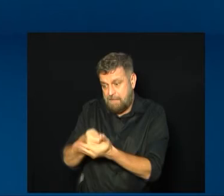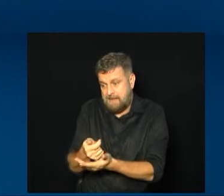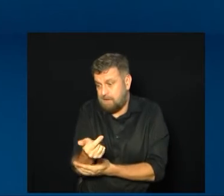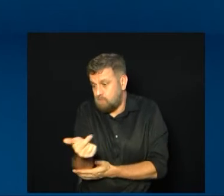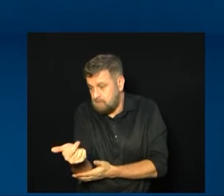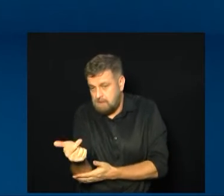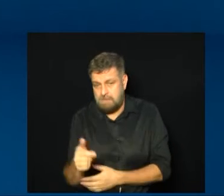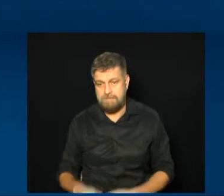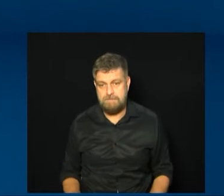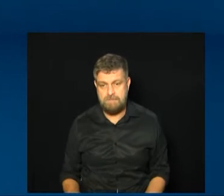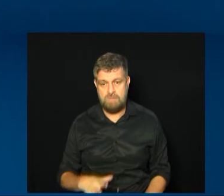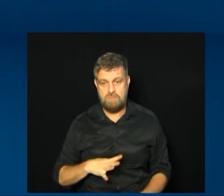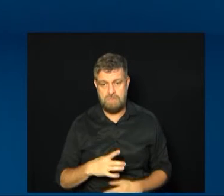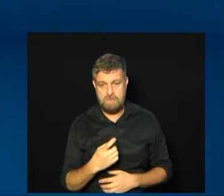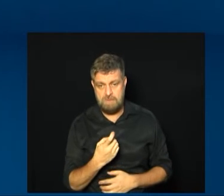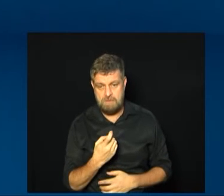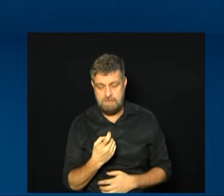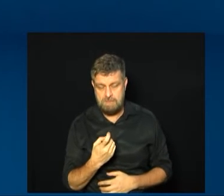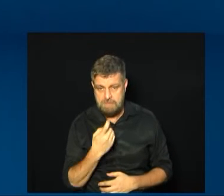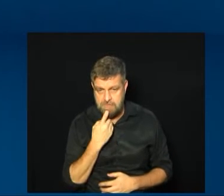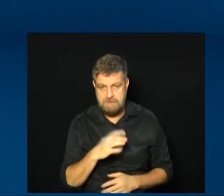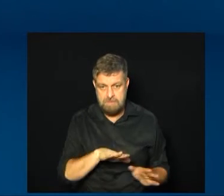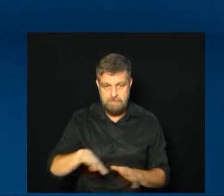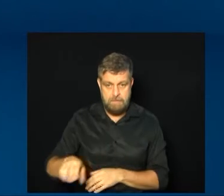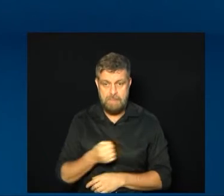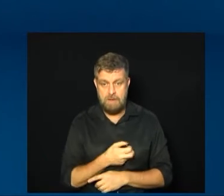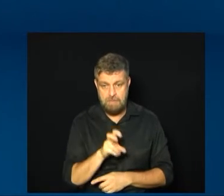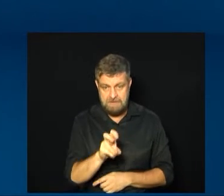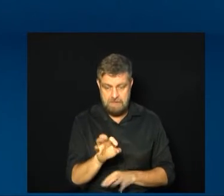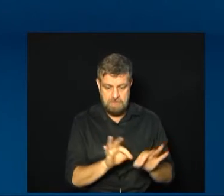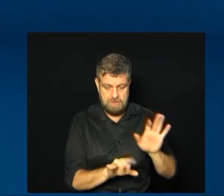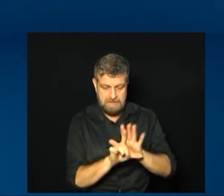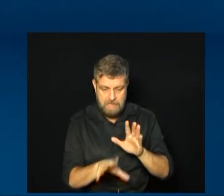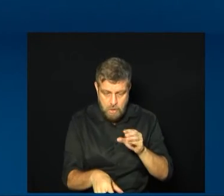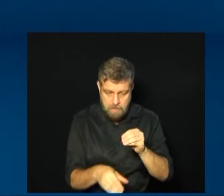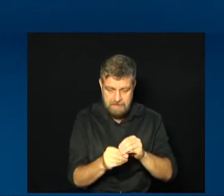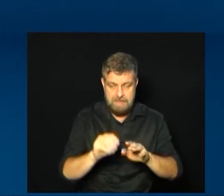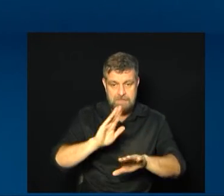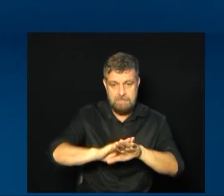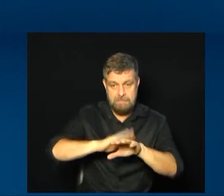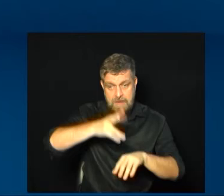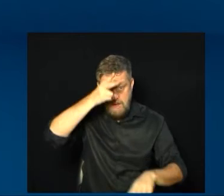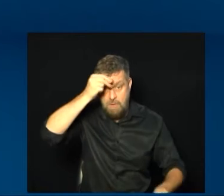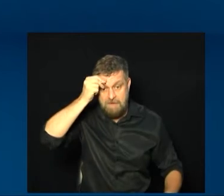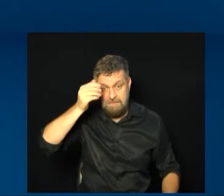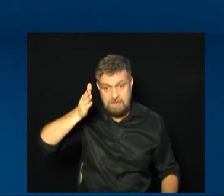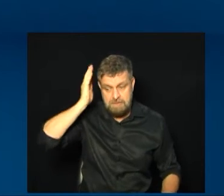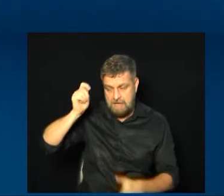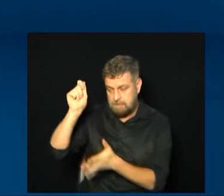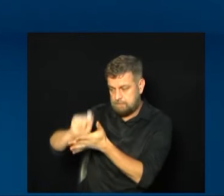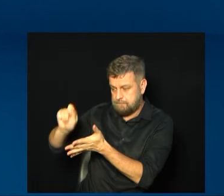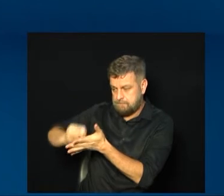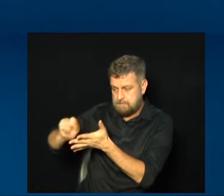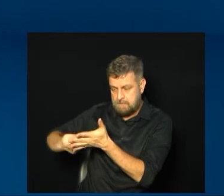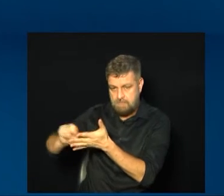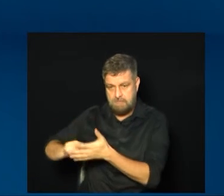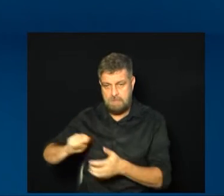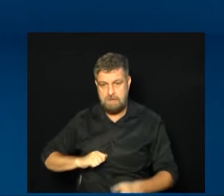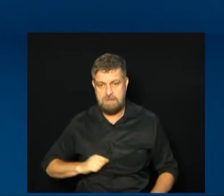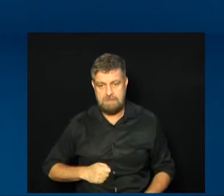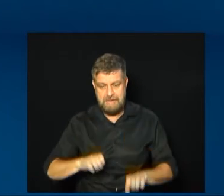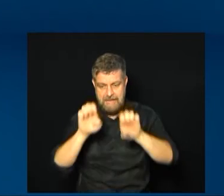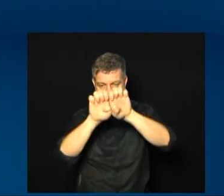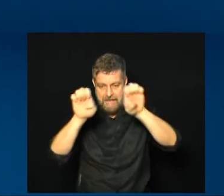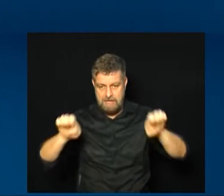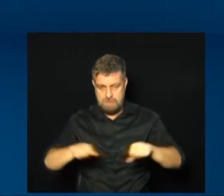Campinas. O item 5 é a segunda discussão do projeto de lei complementar de autoria do prefeito, que trata da reorganização da